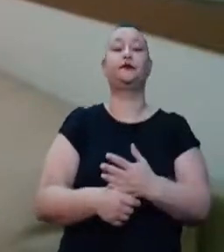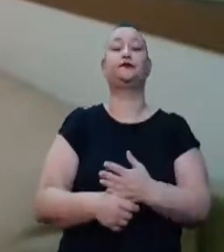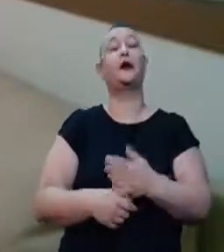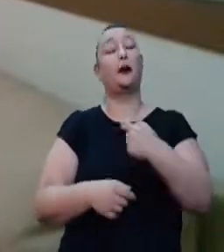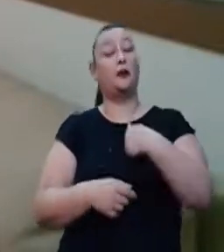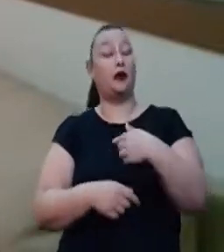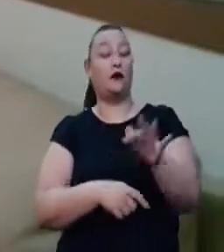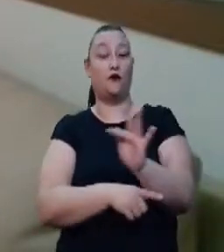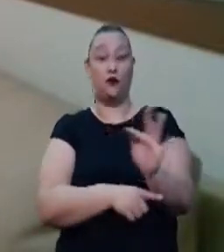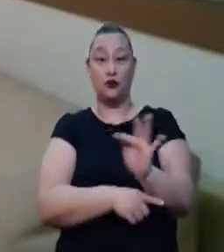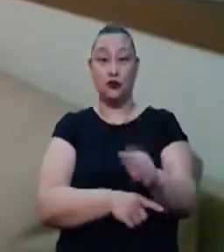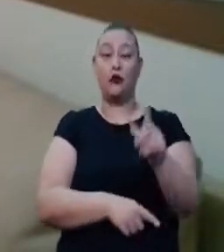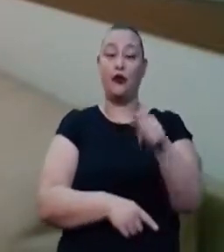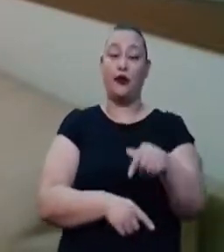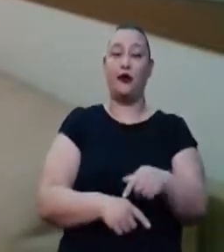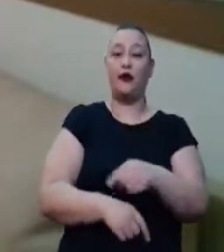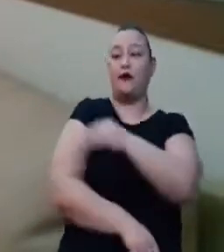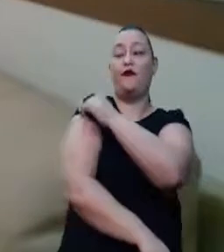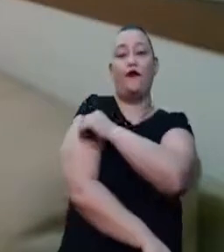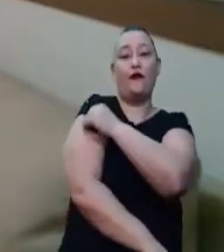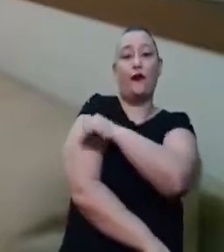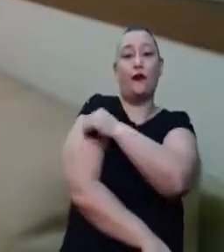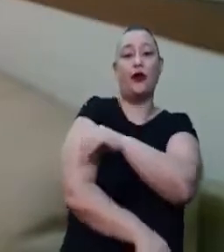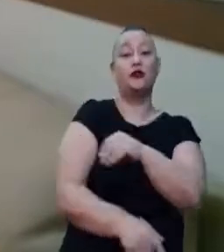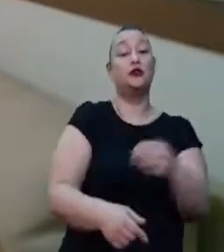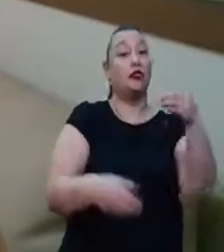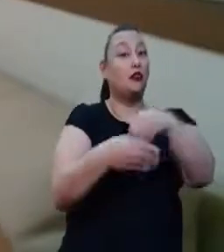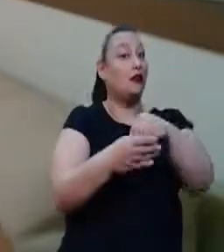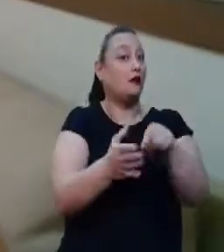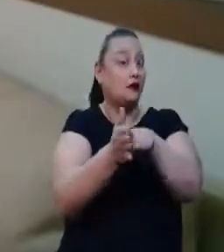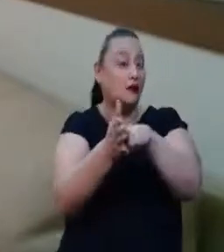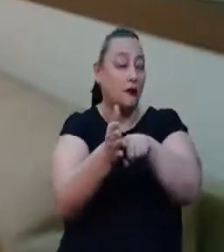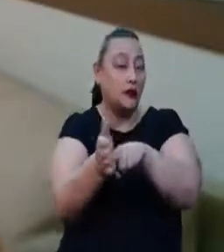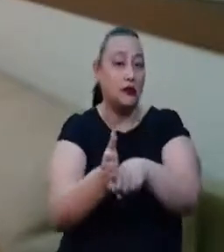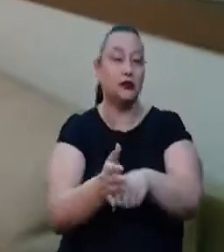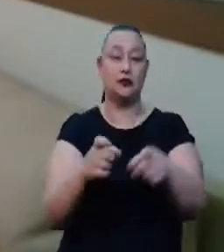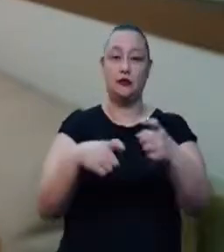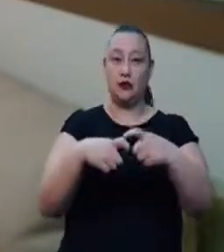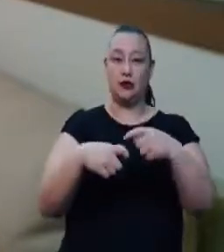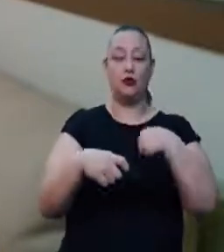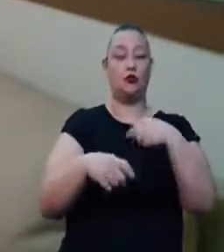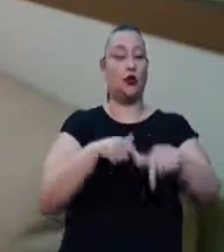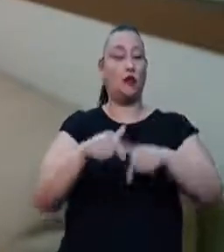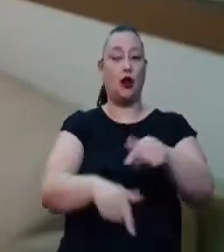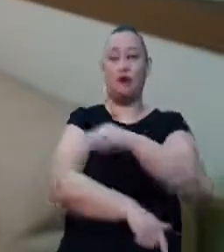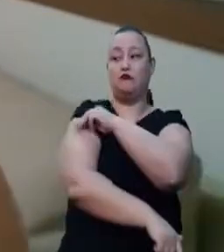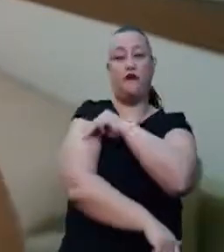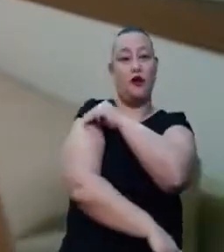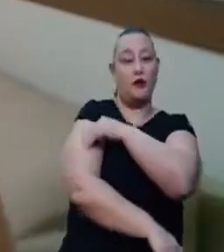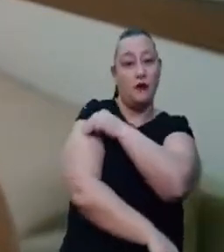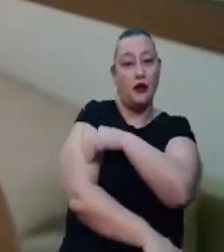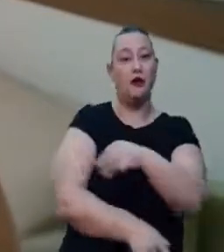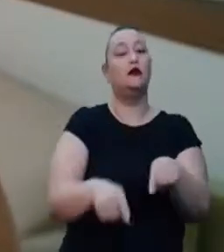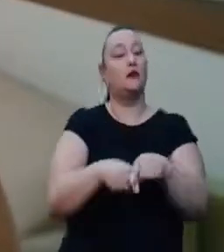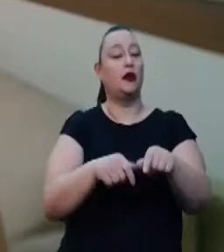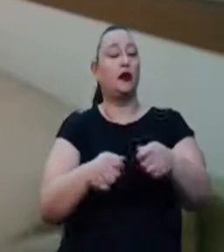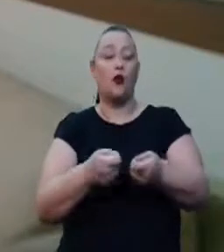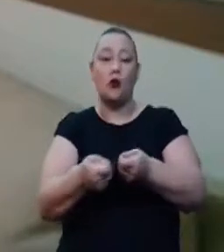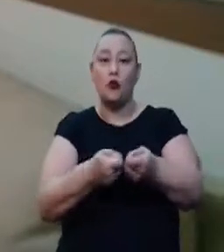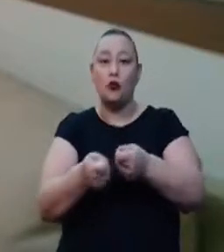função é principalmente enfermagem na pesquisa clínica, então eu sou enfermeira e trabalho como coordenadora de